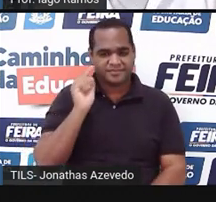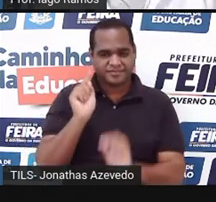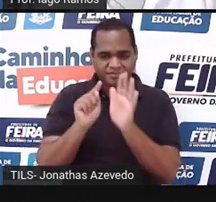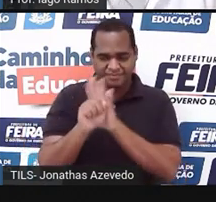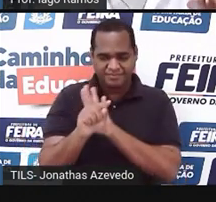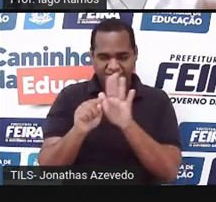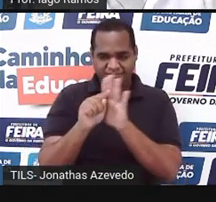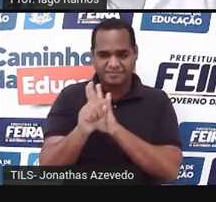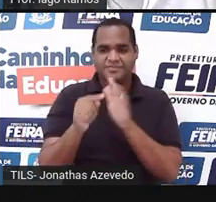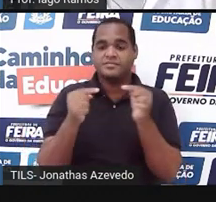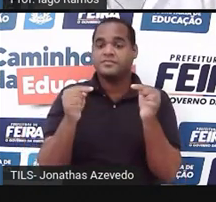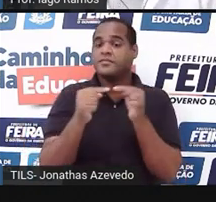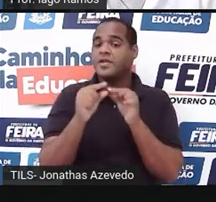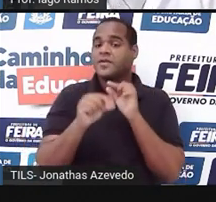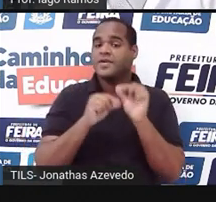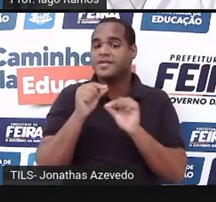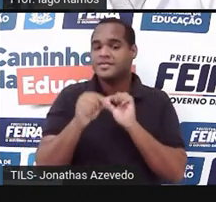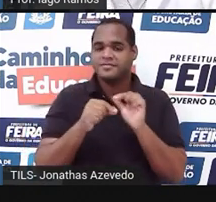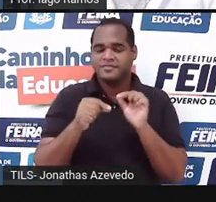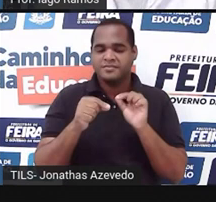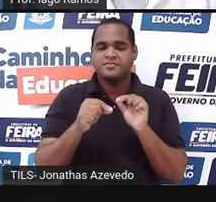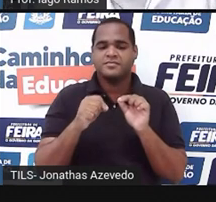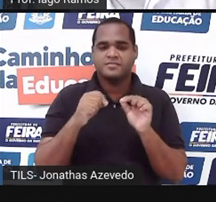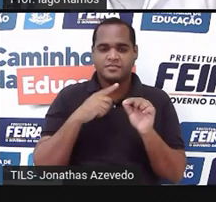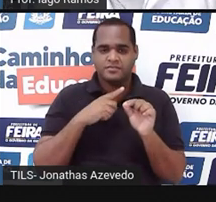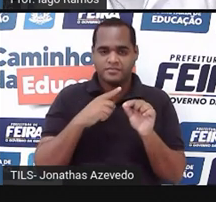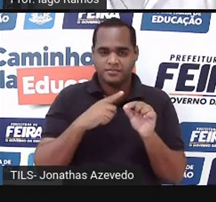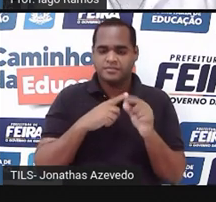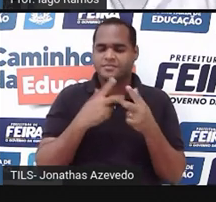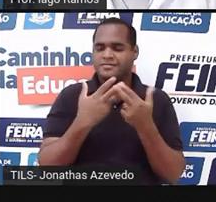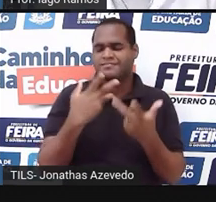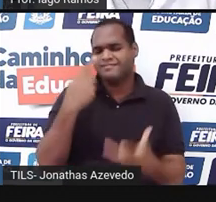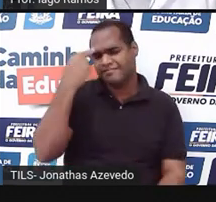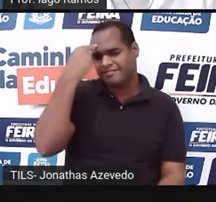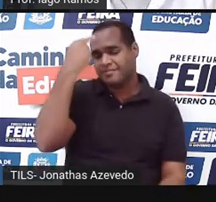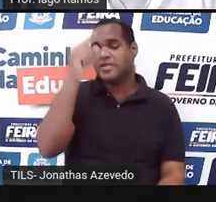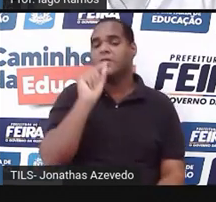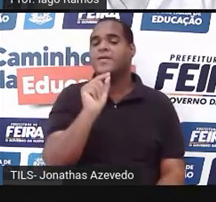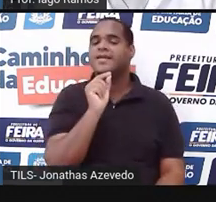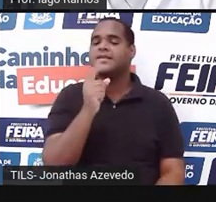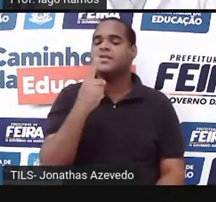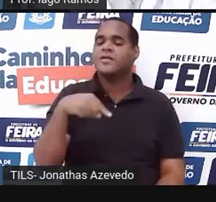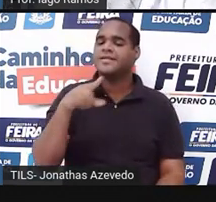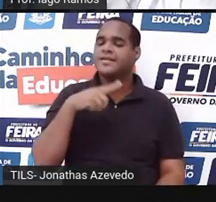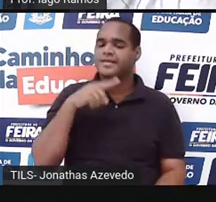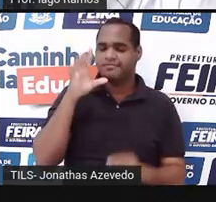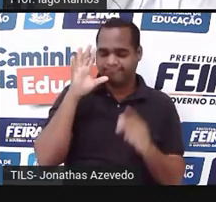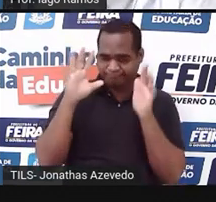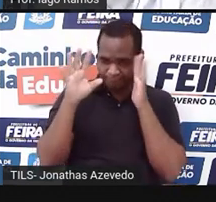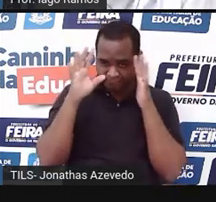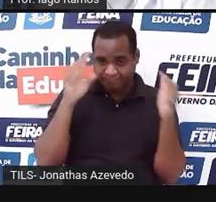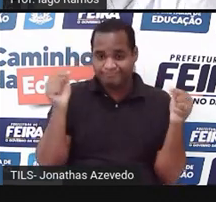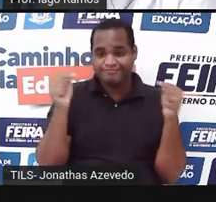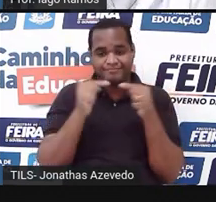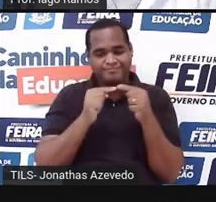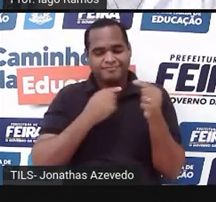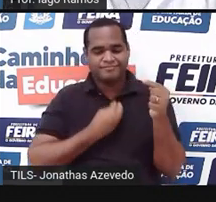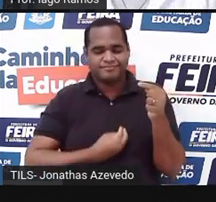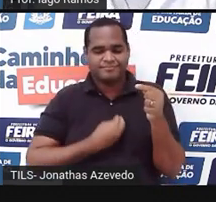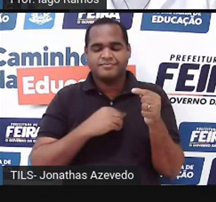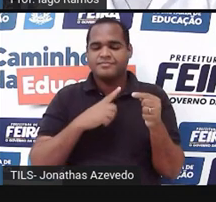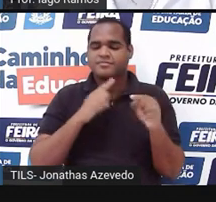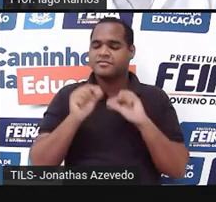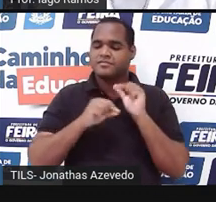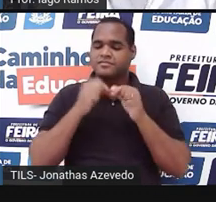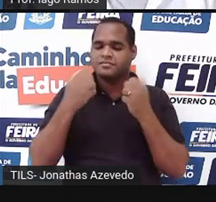perguntinhas vão ser sobre isso tá A ideia é fazer isso para que a gente coloque em prática o que